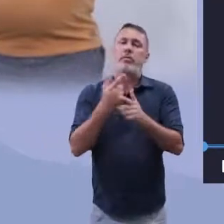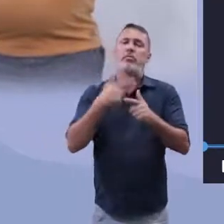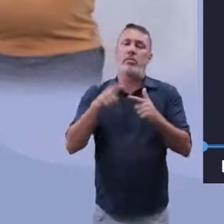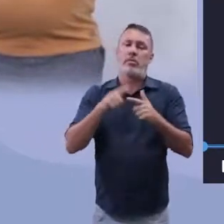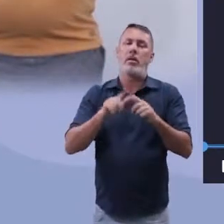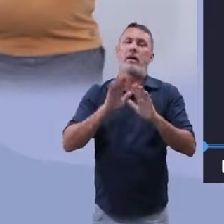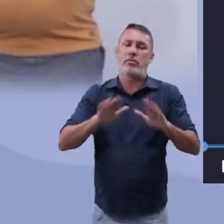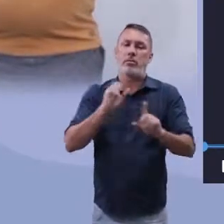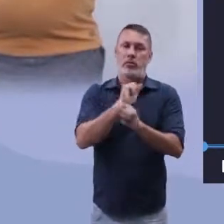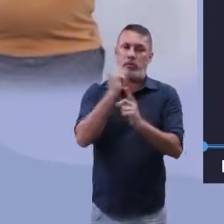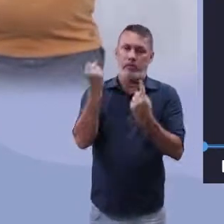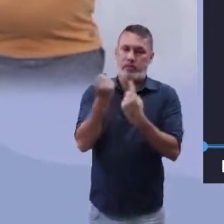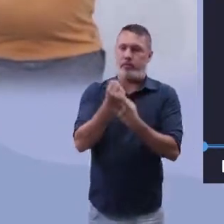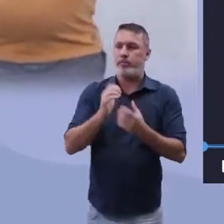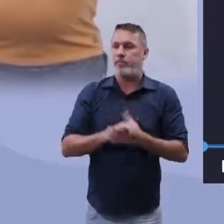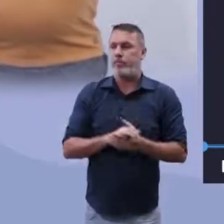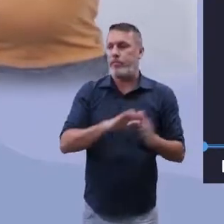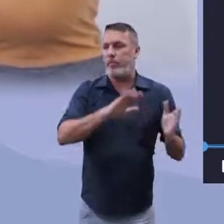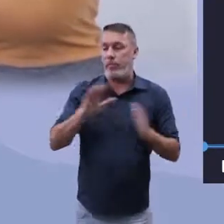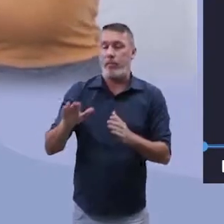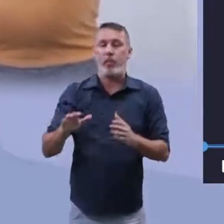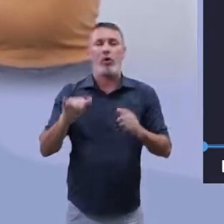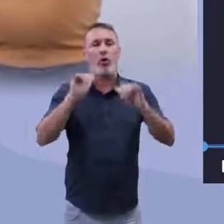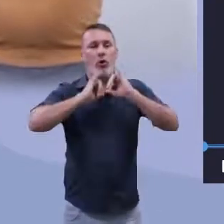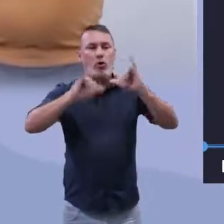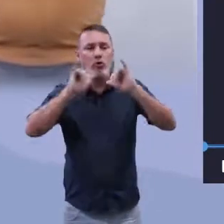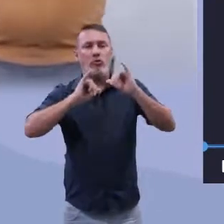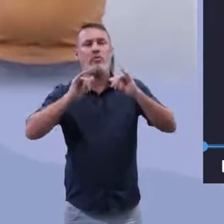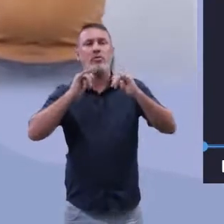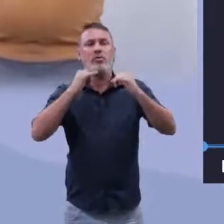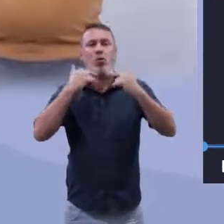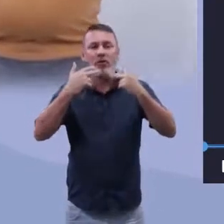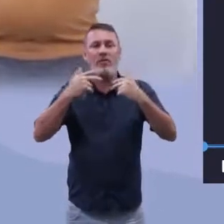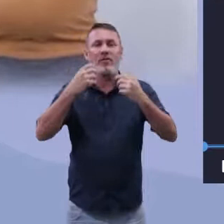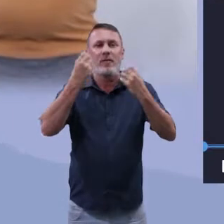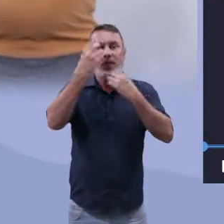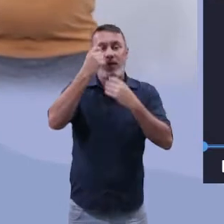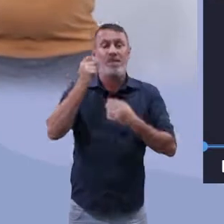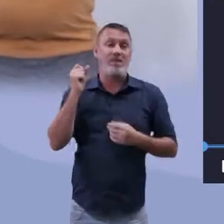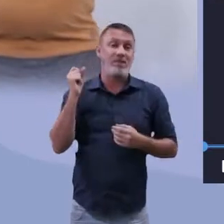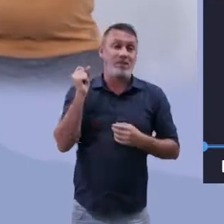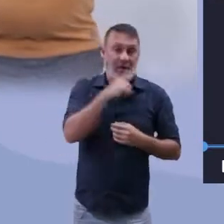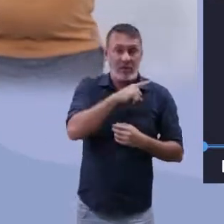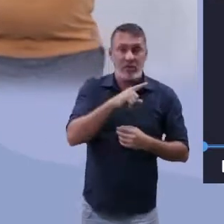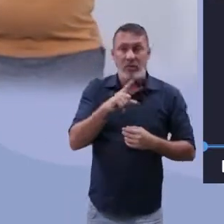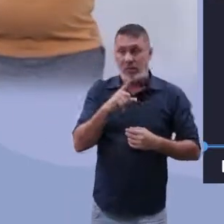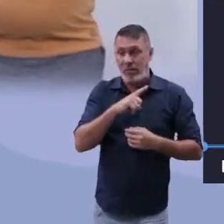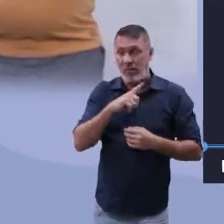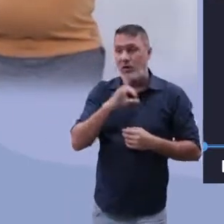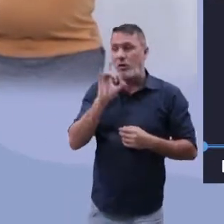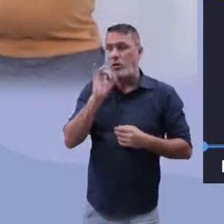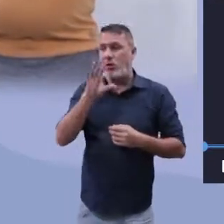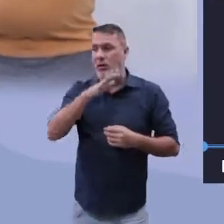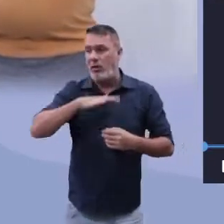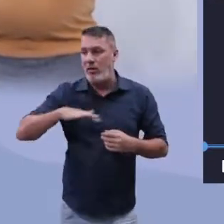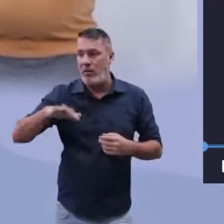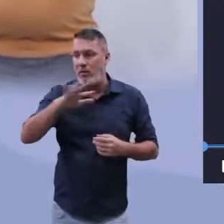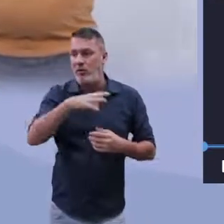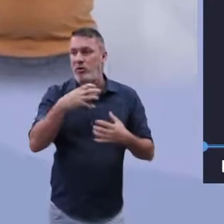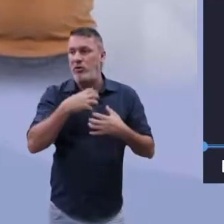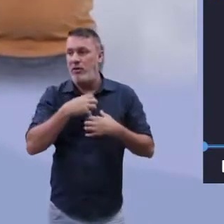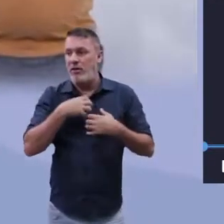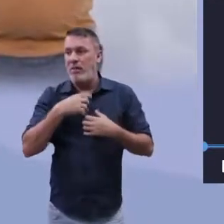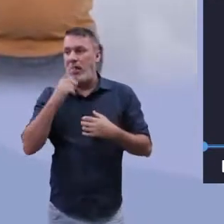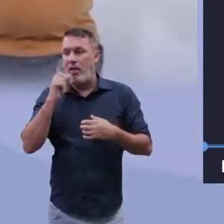problemática na nossa sociedade. Tá? As notícias falsas podem ser consideradas não apenas em termos de forma ou conteúdo da